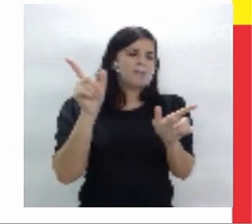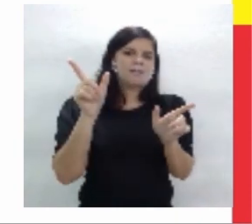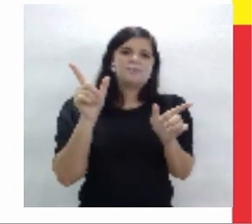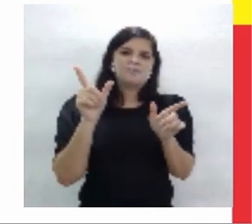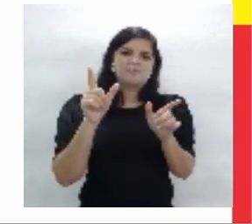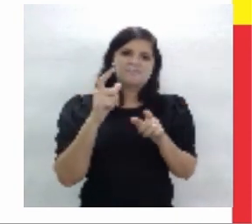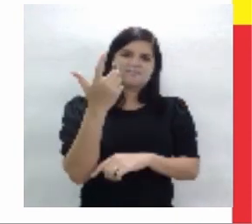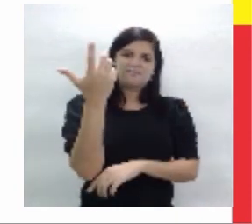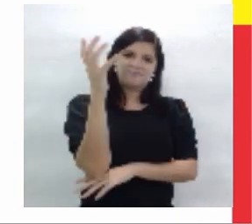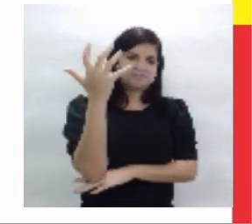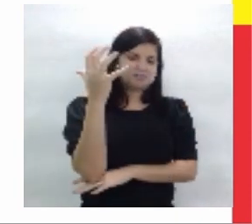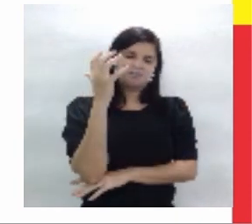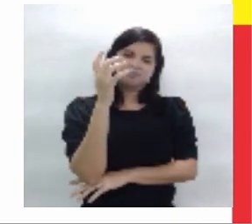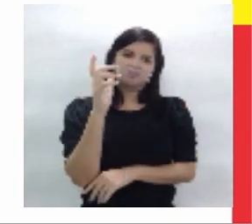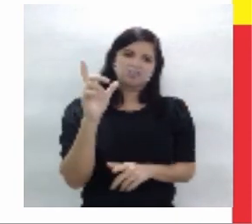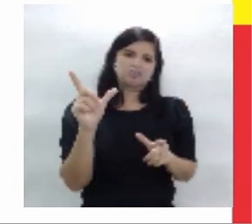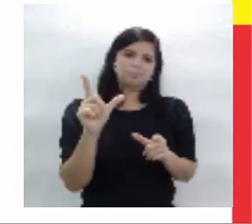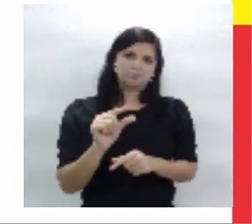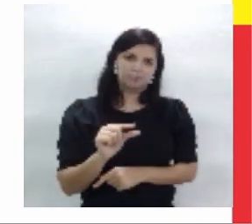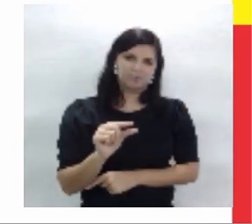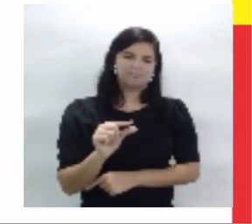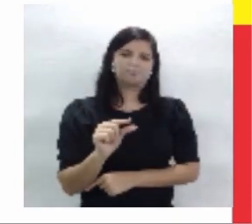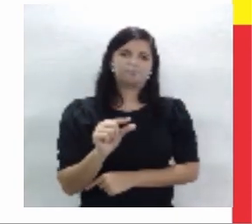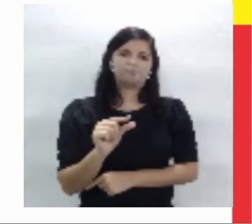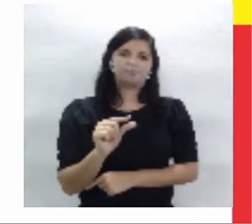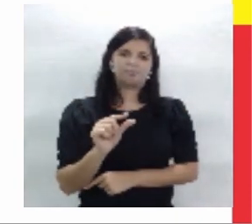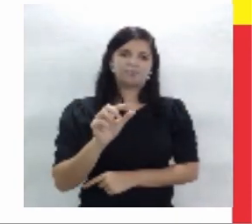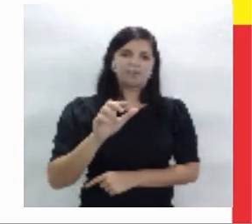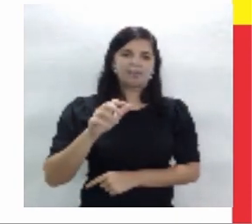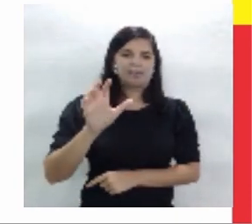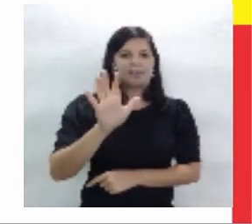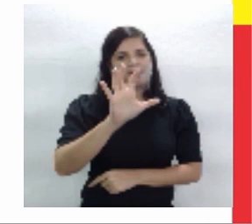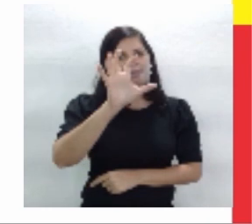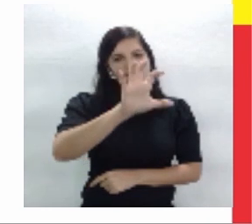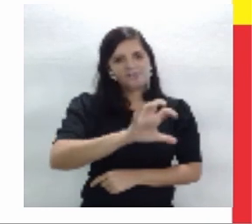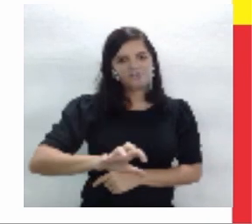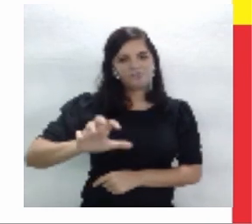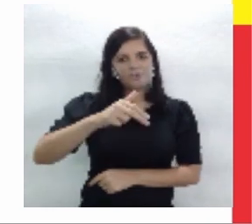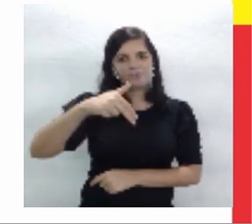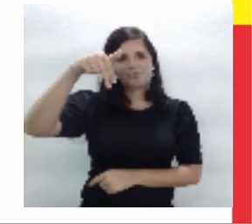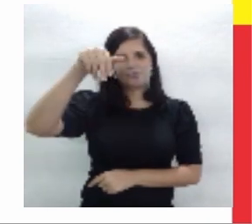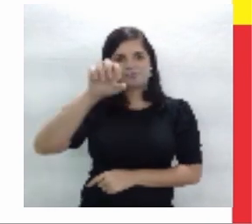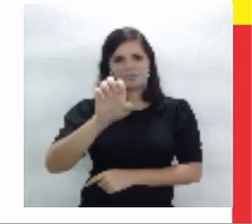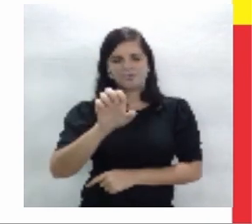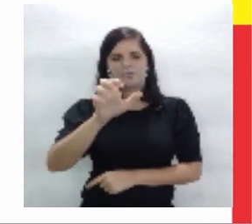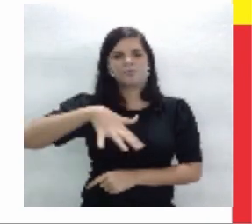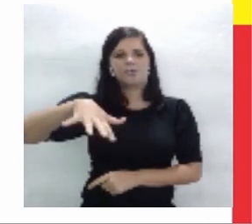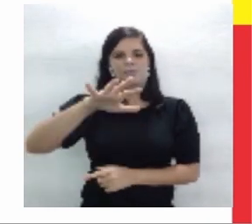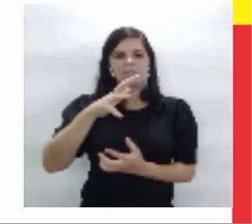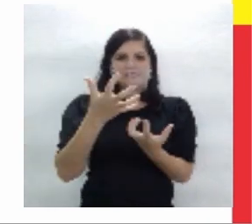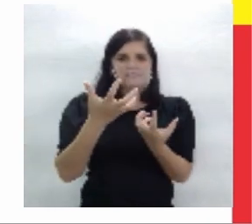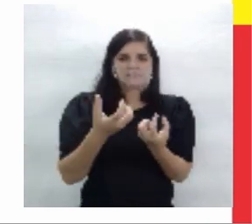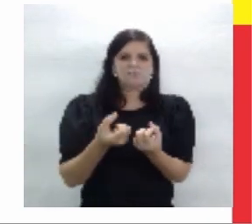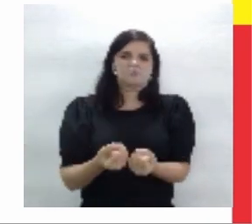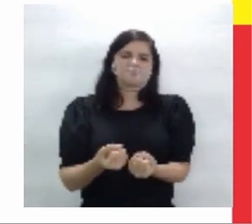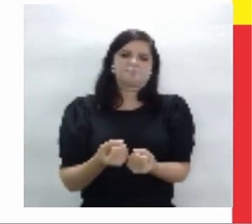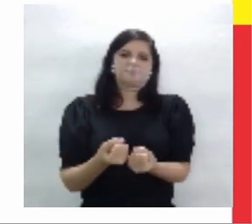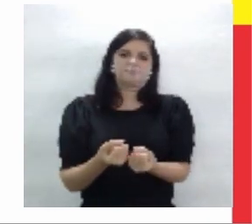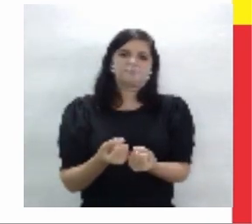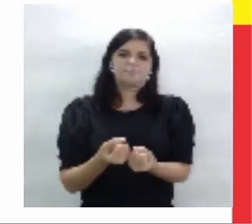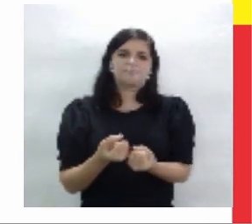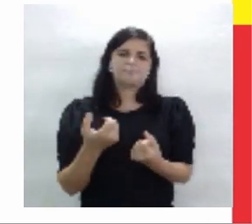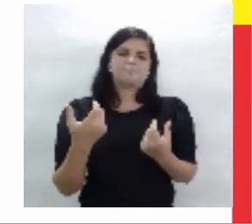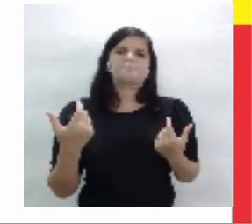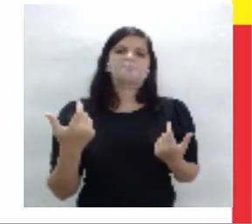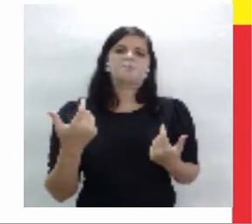de verde, ou seja, o Nordeste, a região Nordeste do Brasil, já é uma área mais seca, tá? Então na